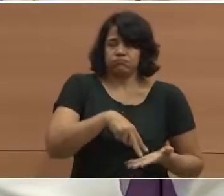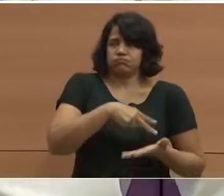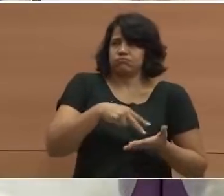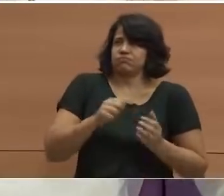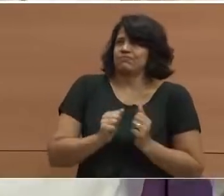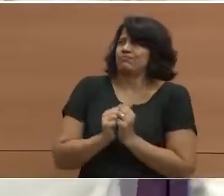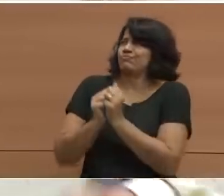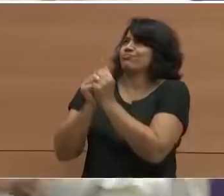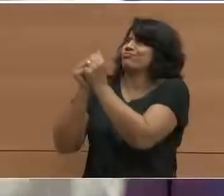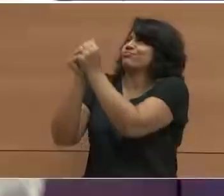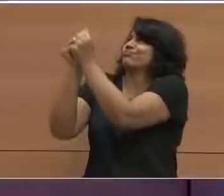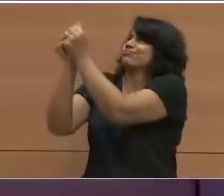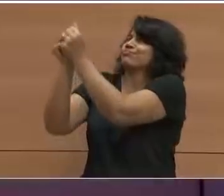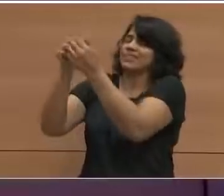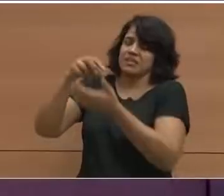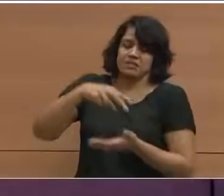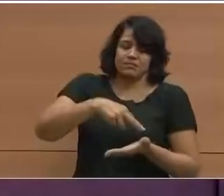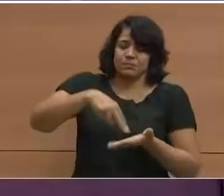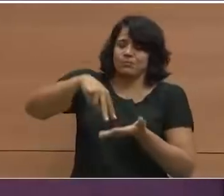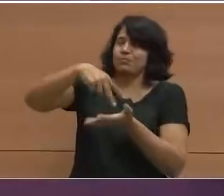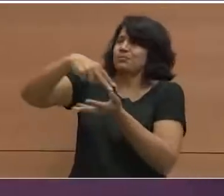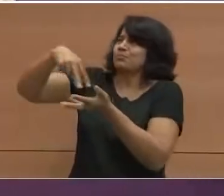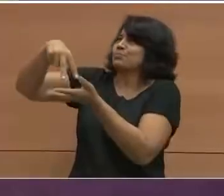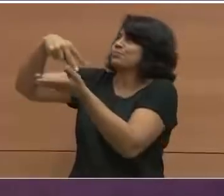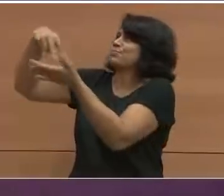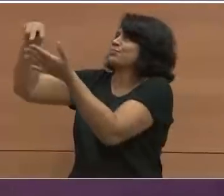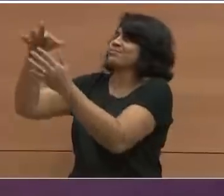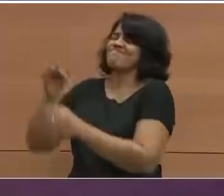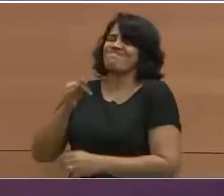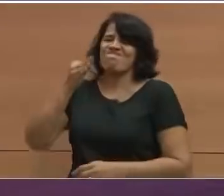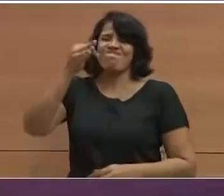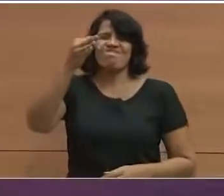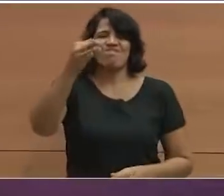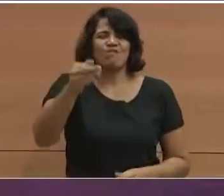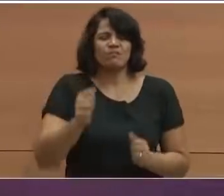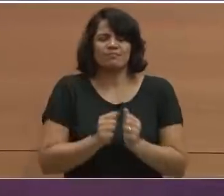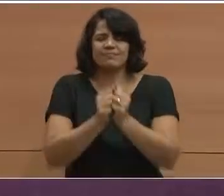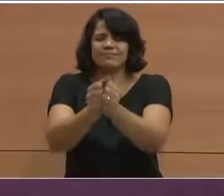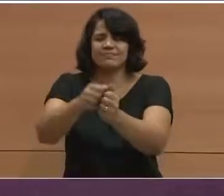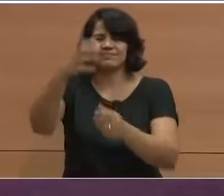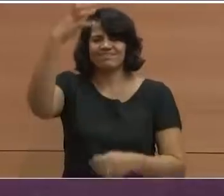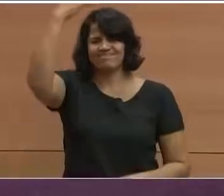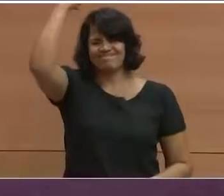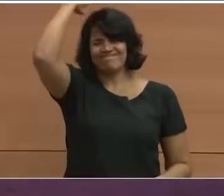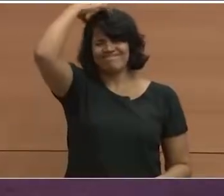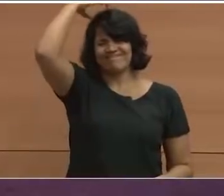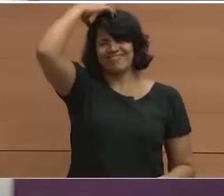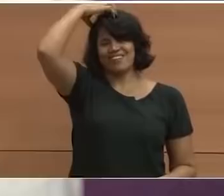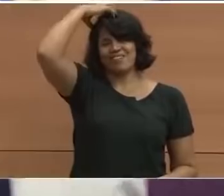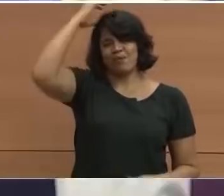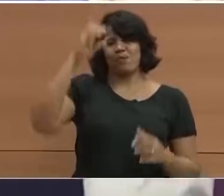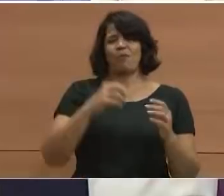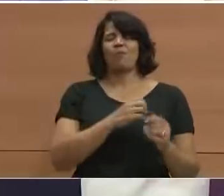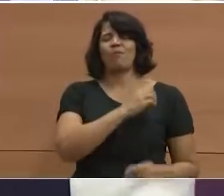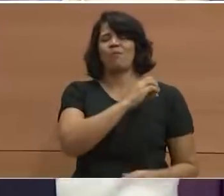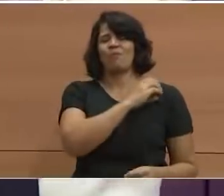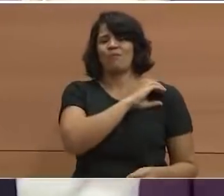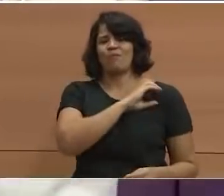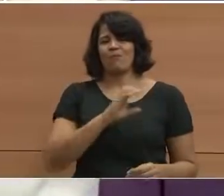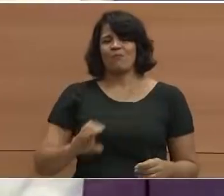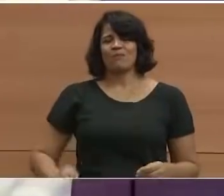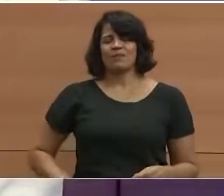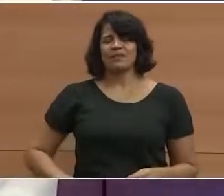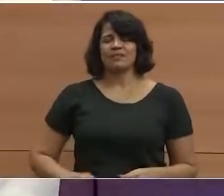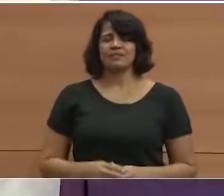Nós pisaremos aqui na terra novamente para cantar a grande vitória do Senhor. Então, Cristo,